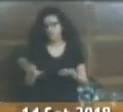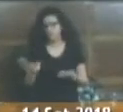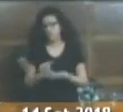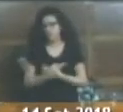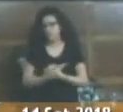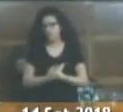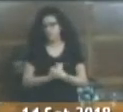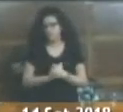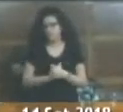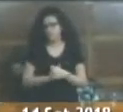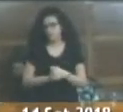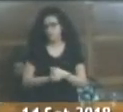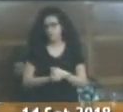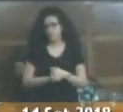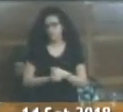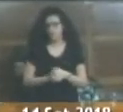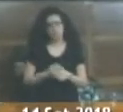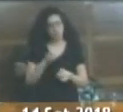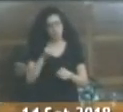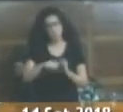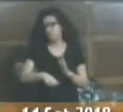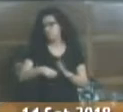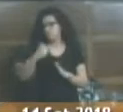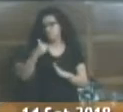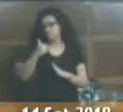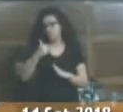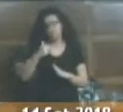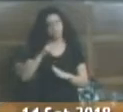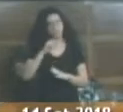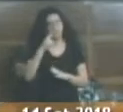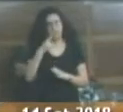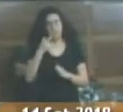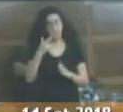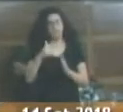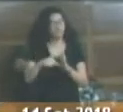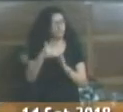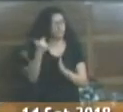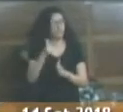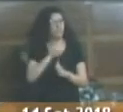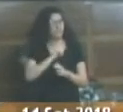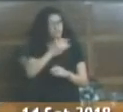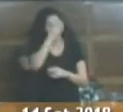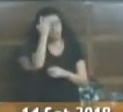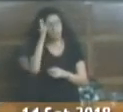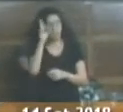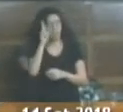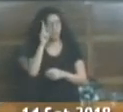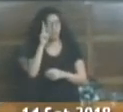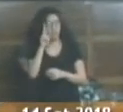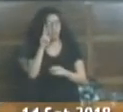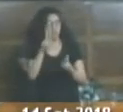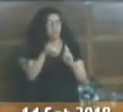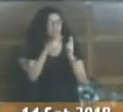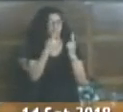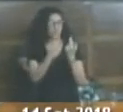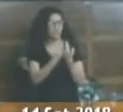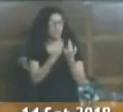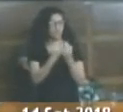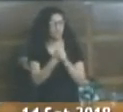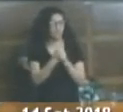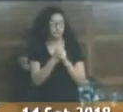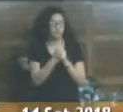acontece. Não é a primeira nem a segunda, não. Aqui tem representante aqui que estava na reunião comigo aqui. Você já participou de várias reuniões na Vila